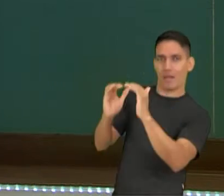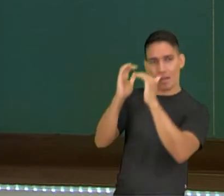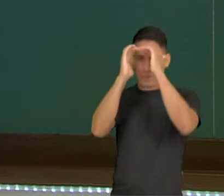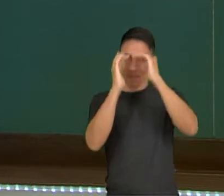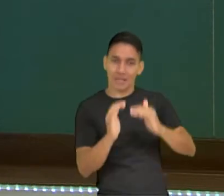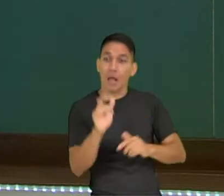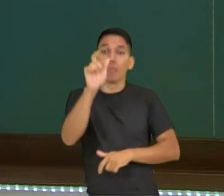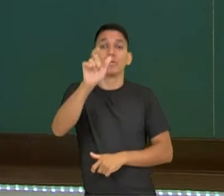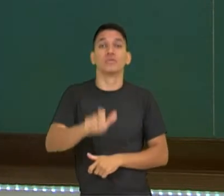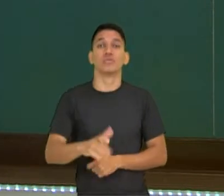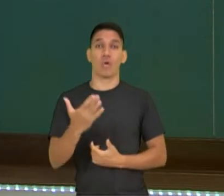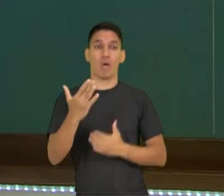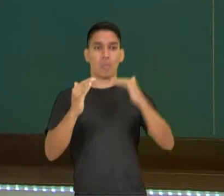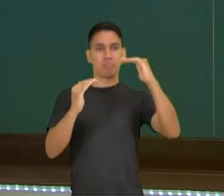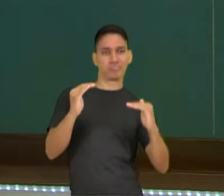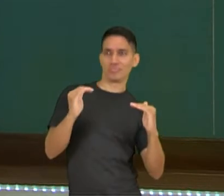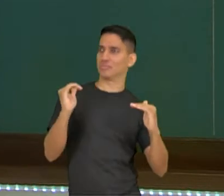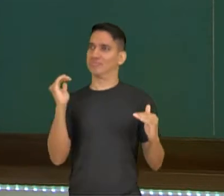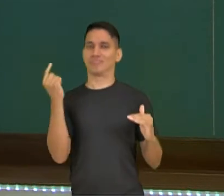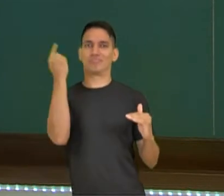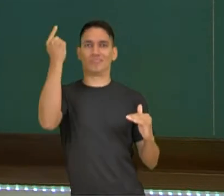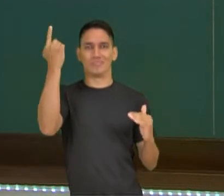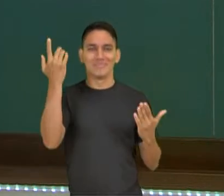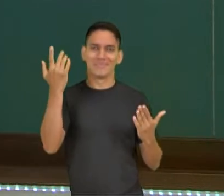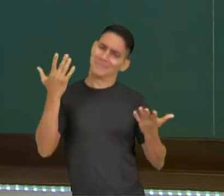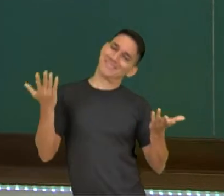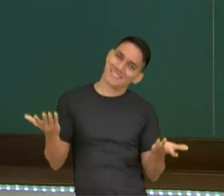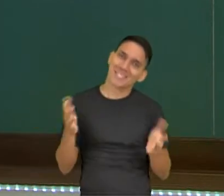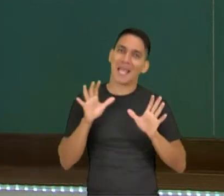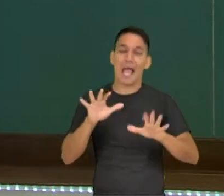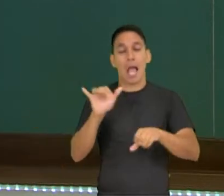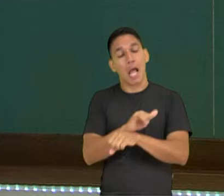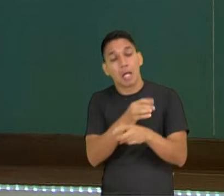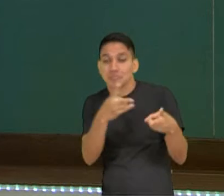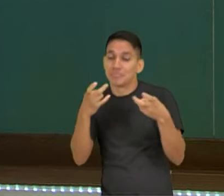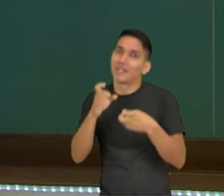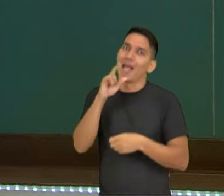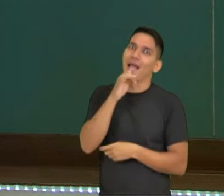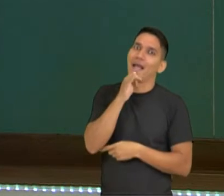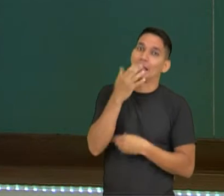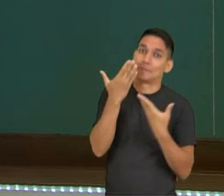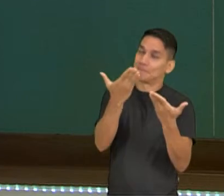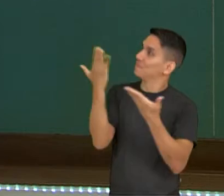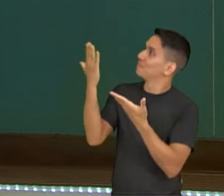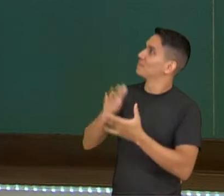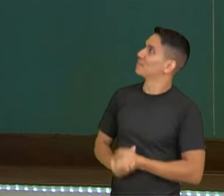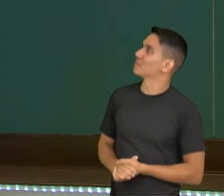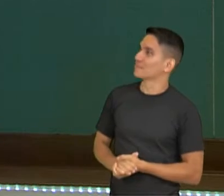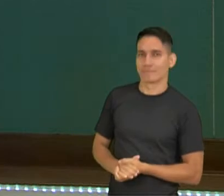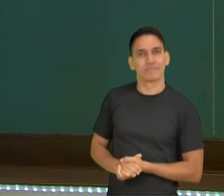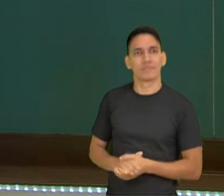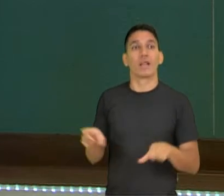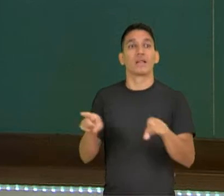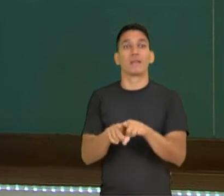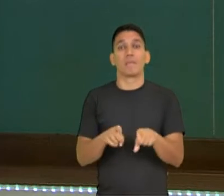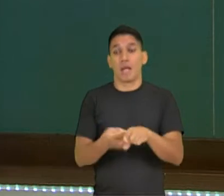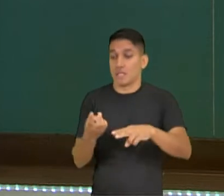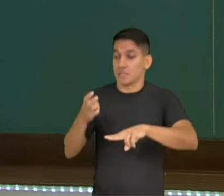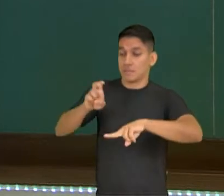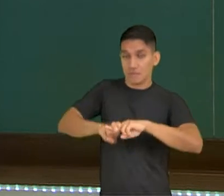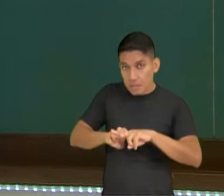mais baixo, pelo amigo que é mais alto. Enfim, esse é um exemplo para vocês, tá? Sentar em grupo, às